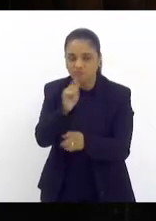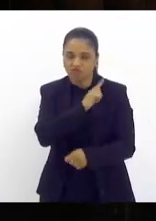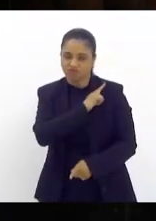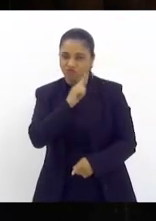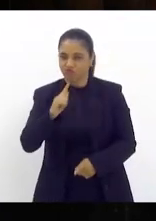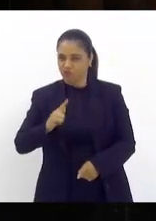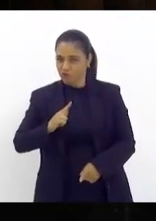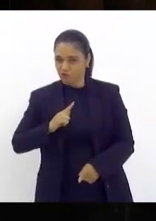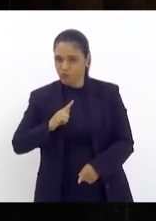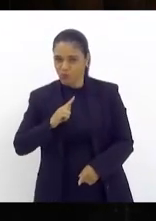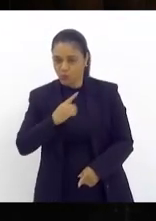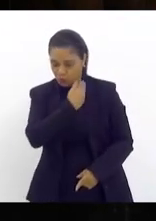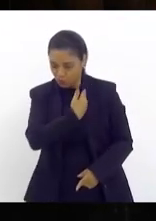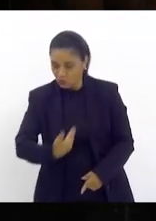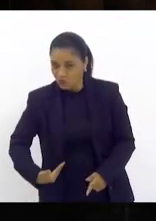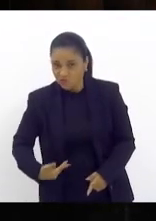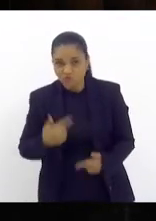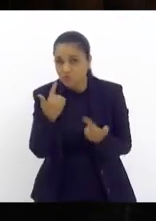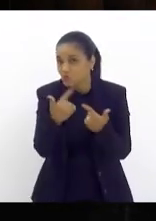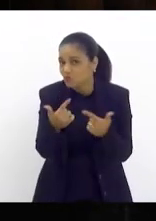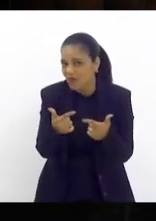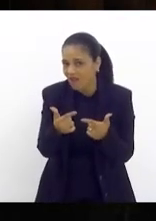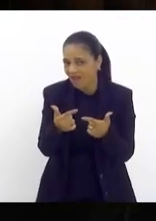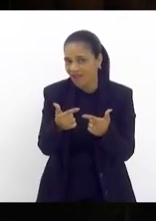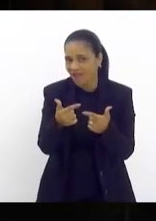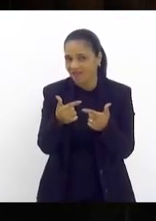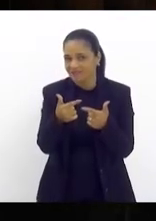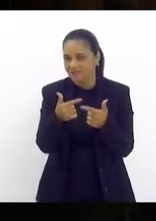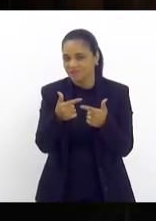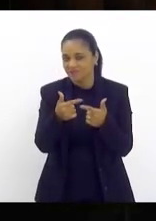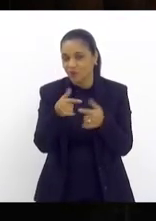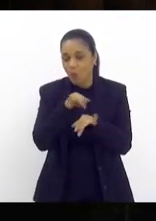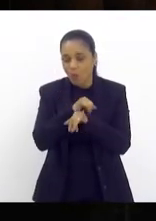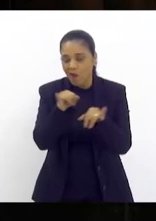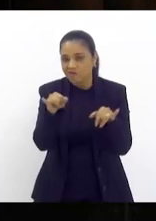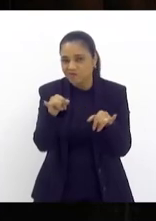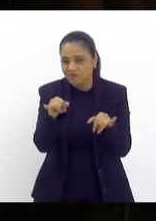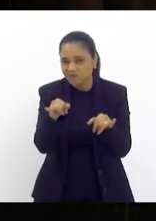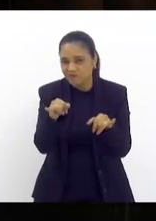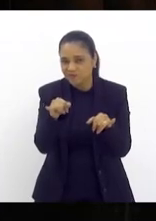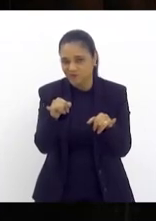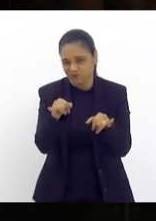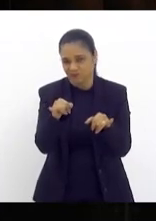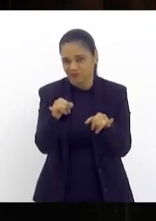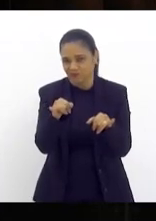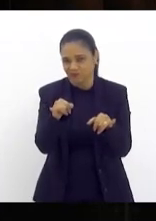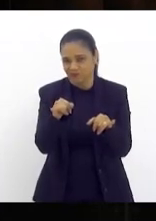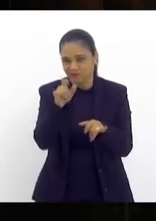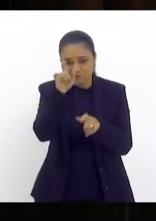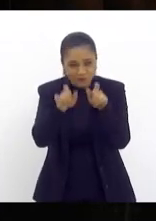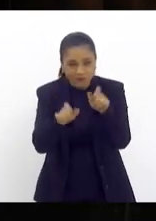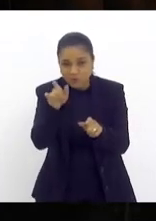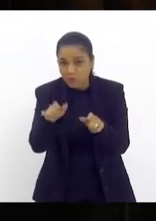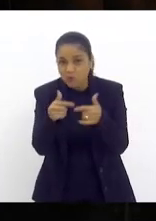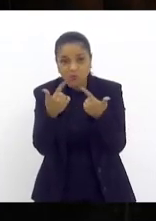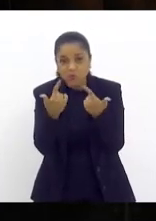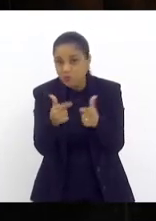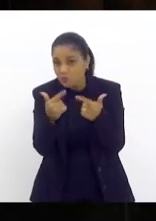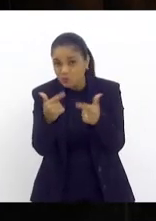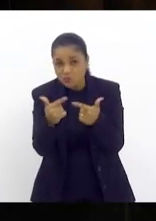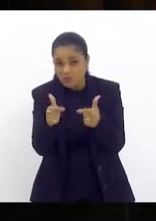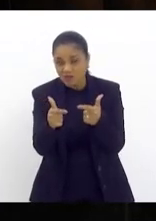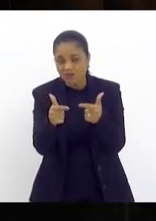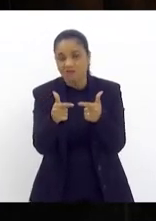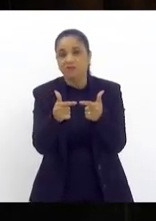municipais possuem, sequer um aviso prévio essas pessoas estão tendo. Então, apresentei